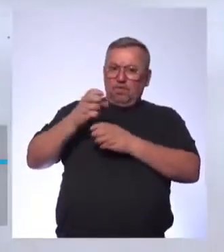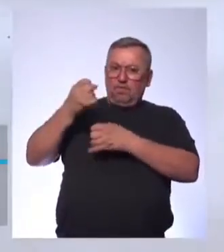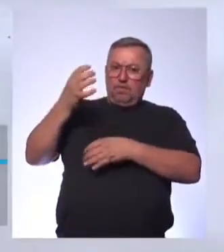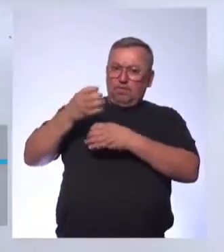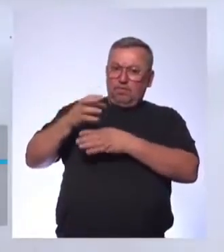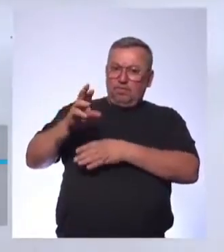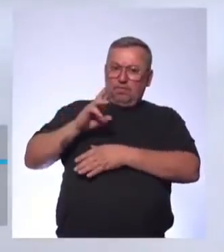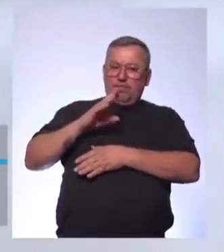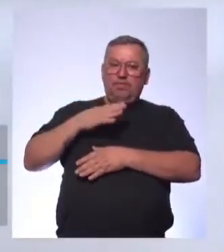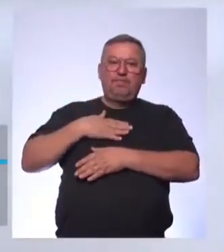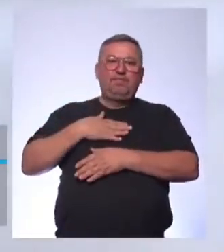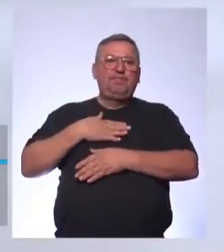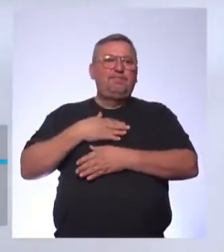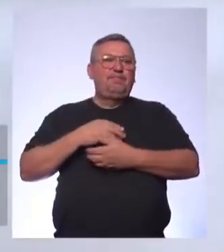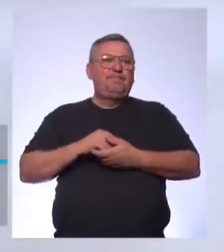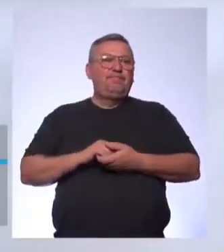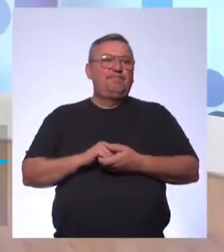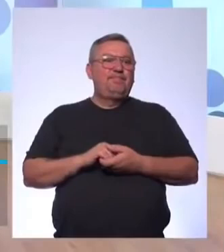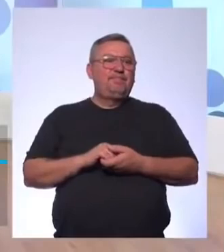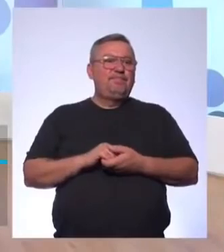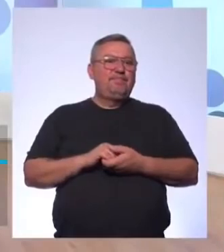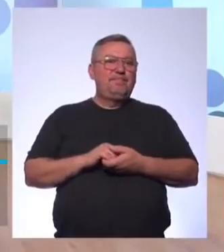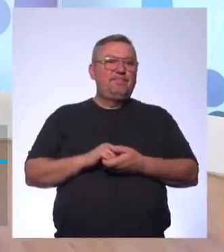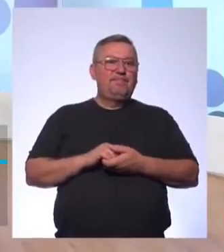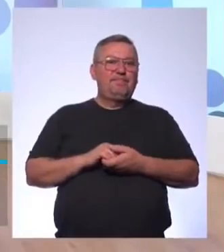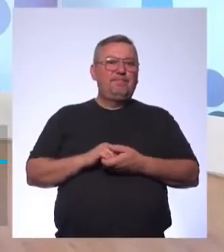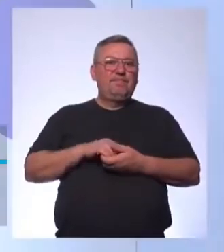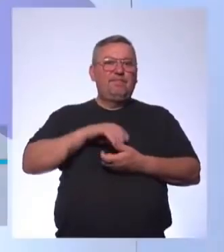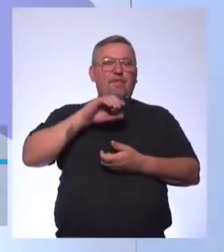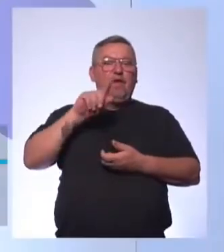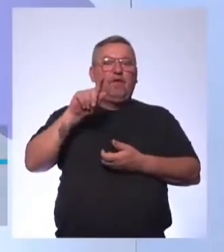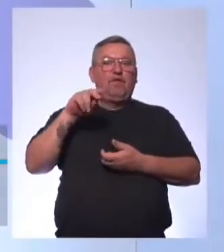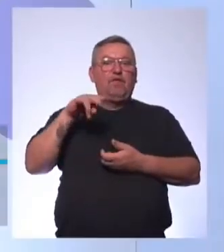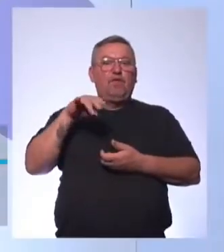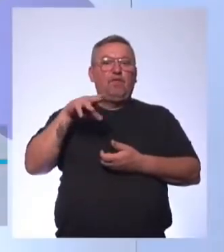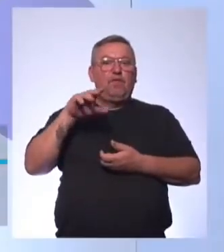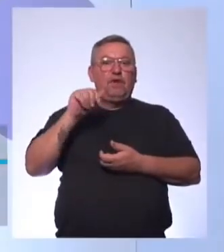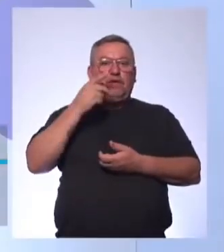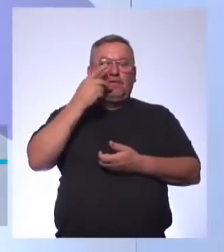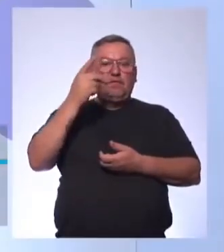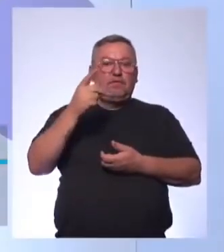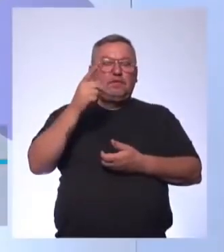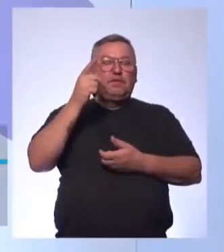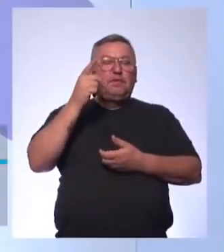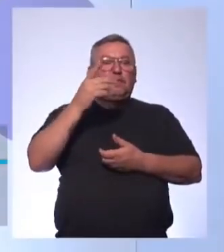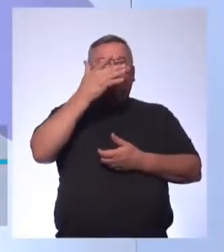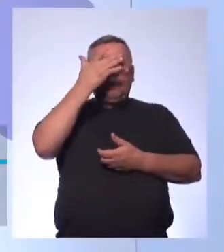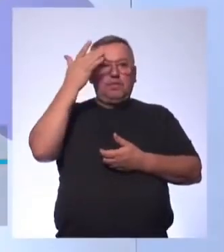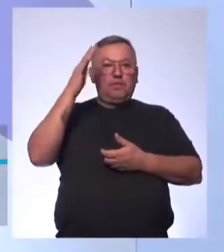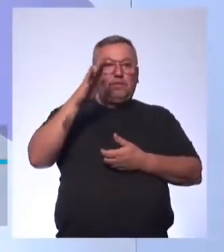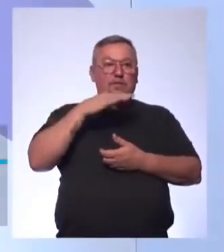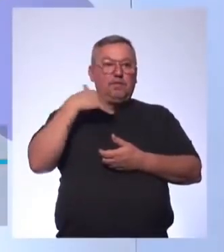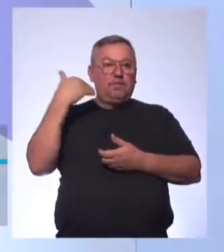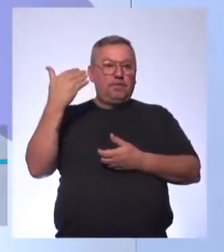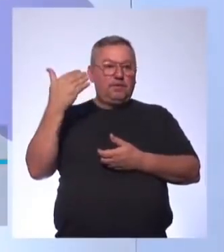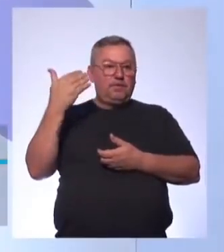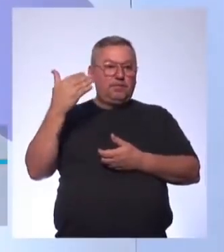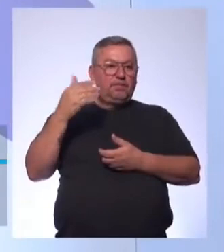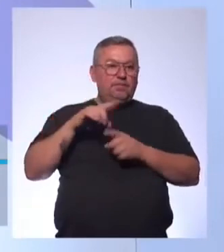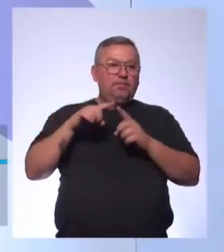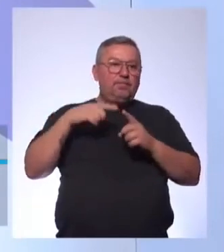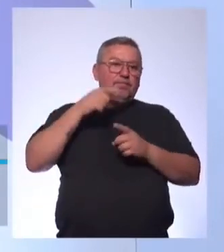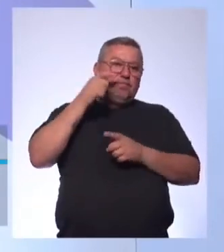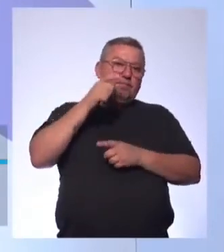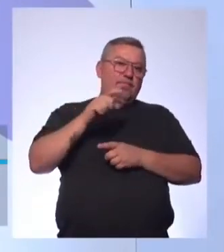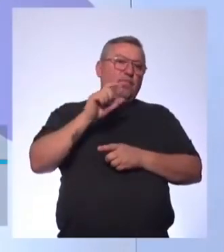vocês responderem aqui. Vamos lá. A Giovana diz, eu acho que ele fala sobre as pessoas que morreram no Paquistão. Ela respondeu em português, mas é